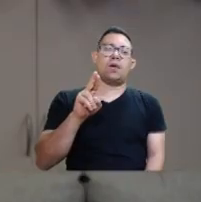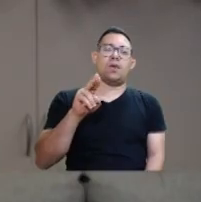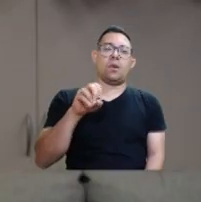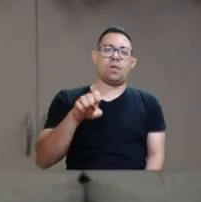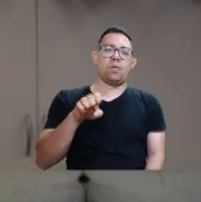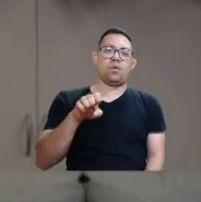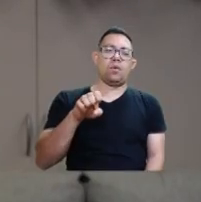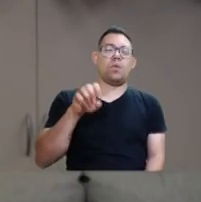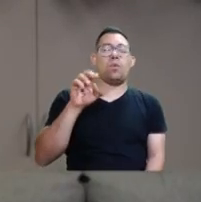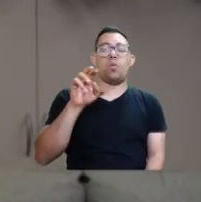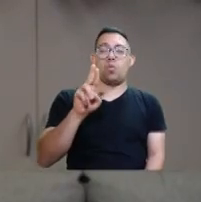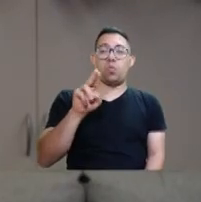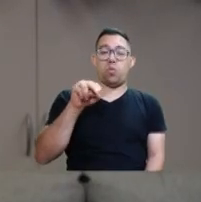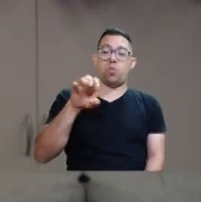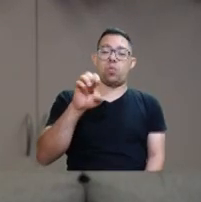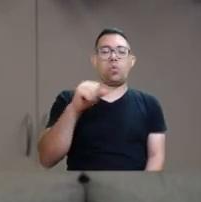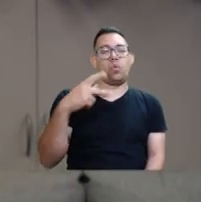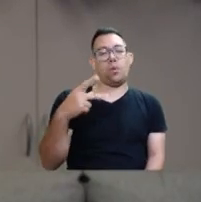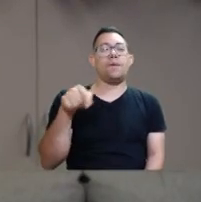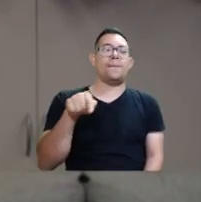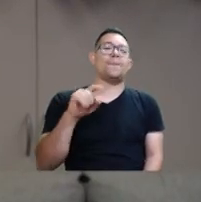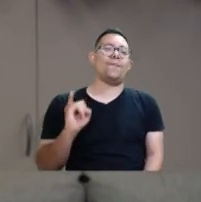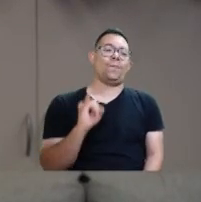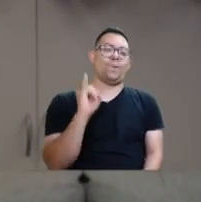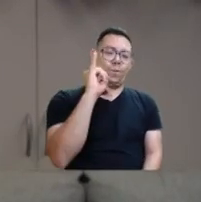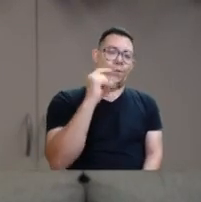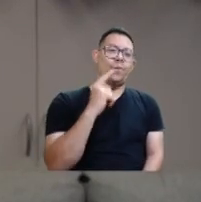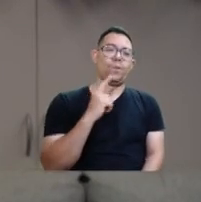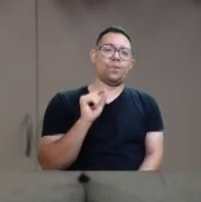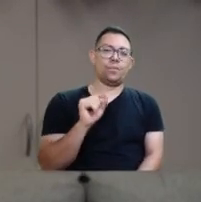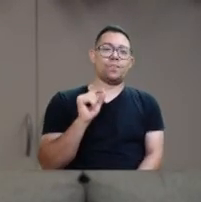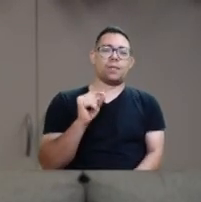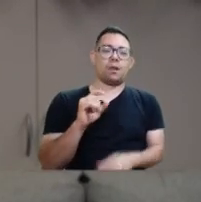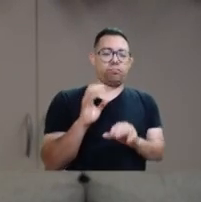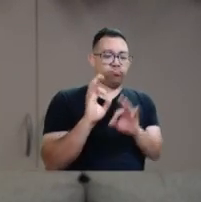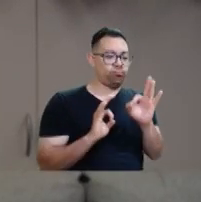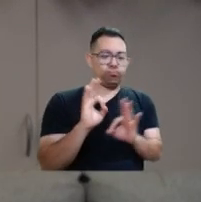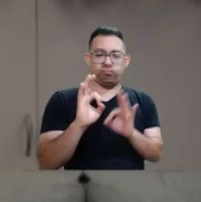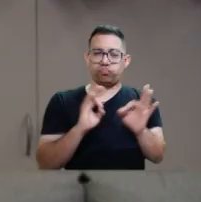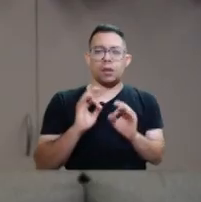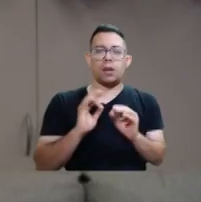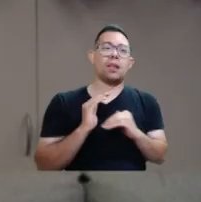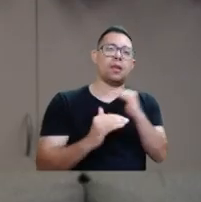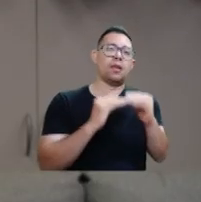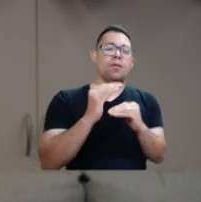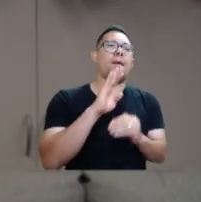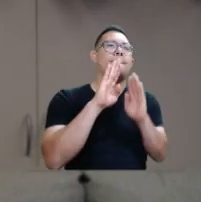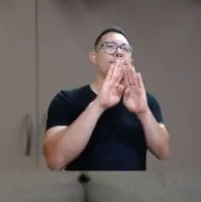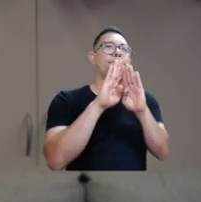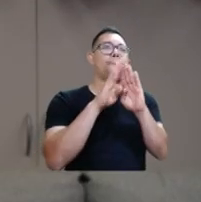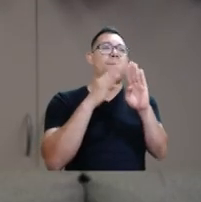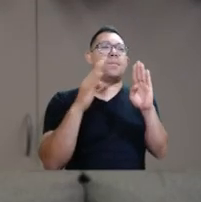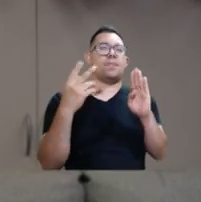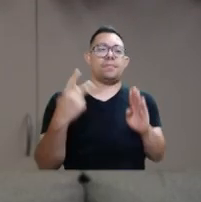novo aspecto, né, esse novo formato aqui na Unesp, né, que vai ser